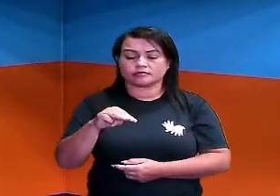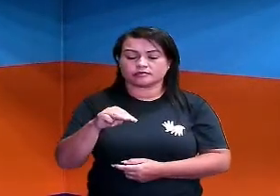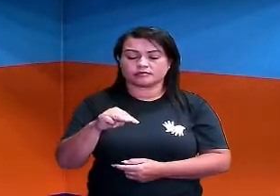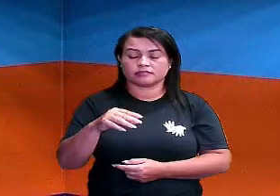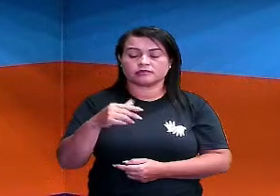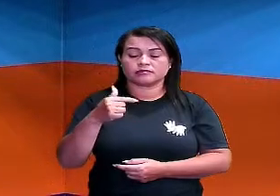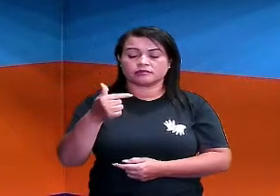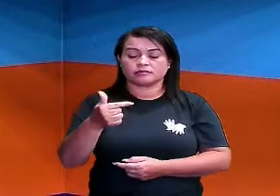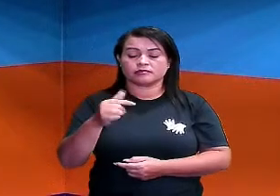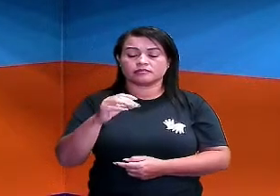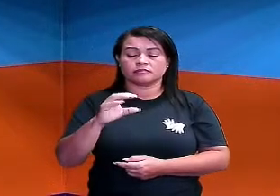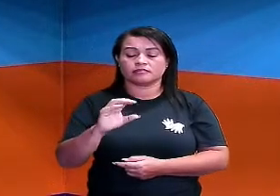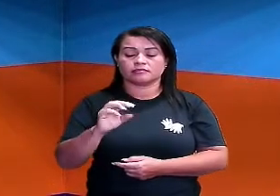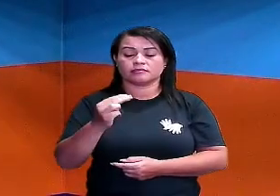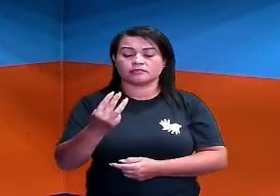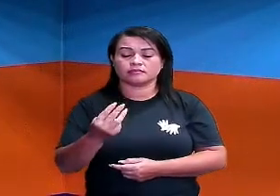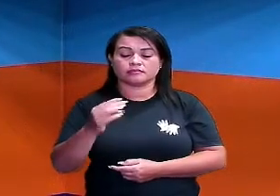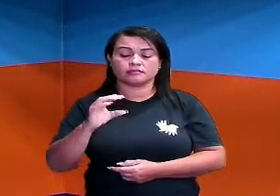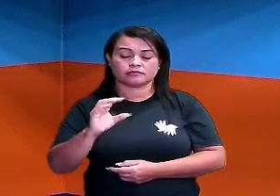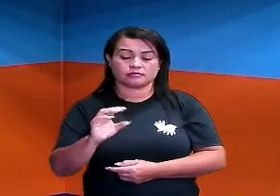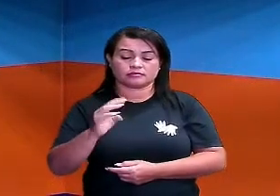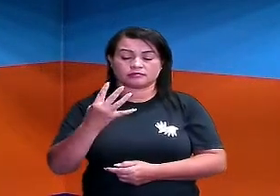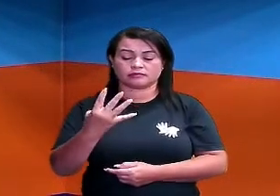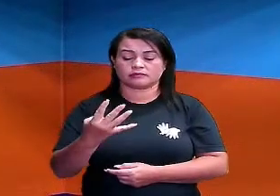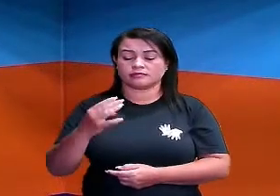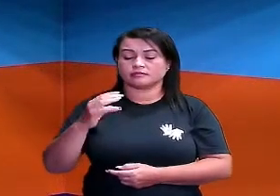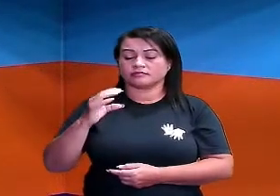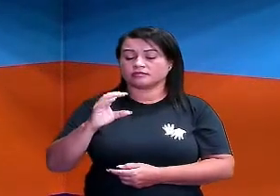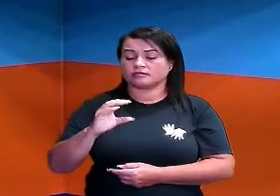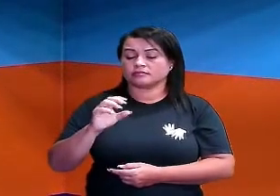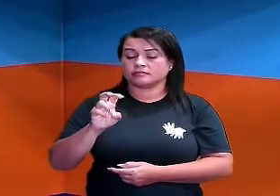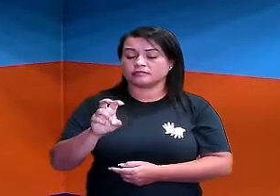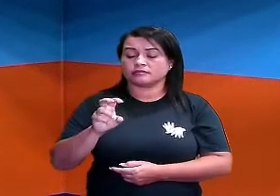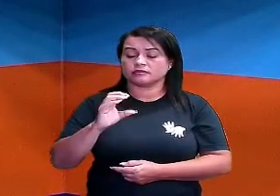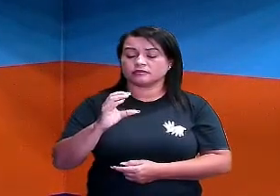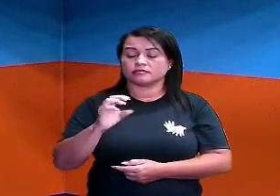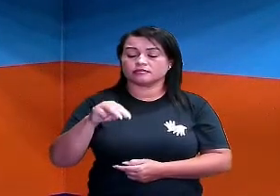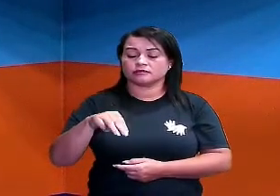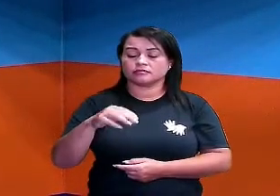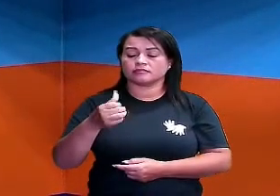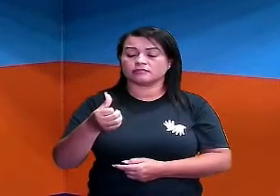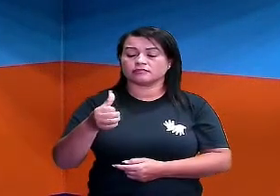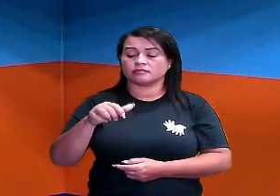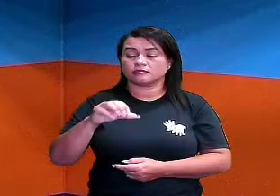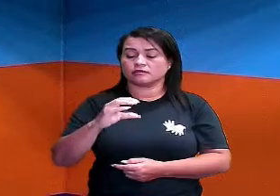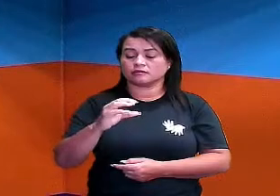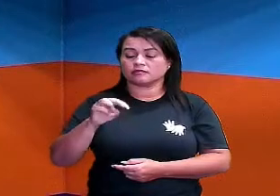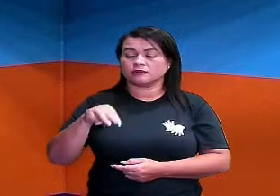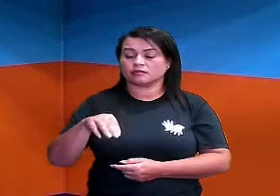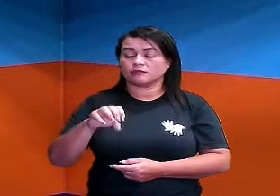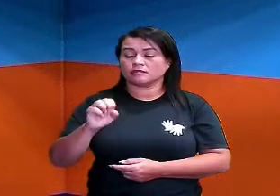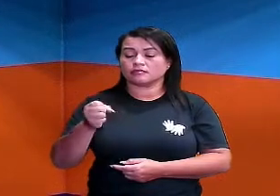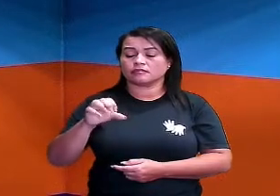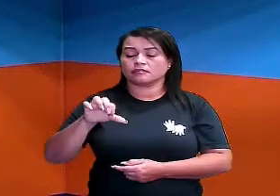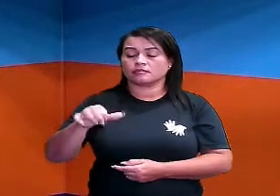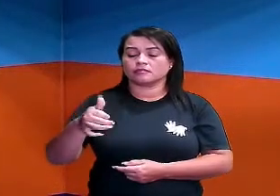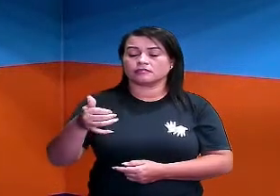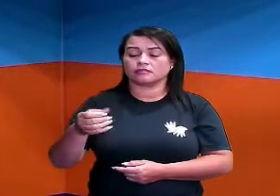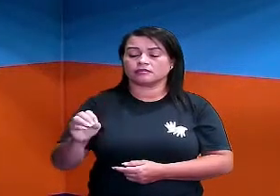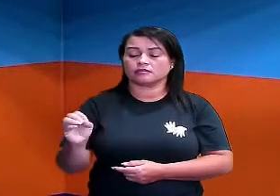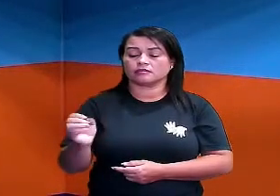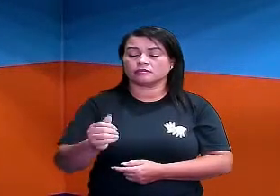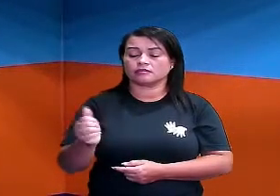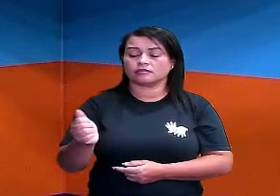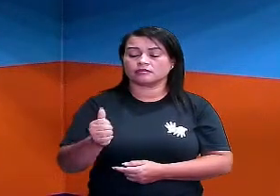tenho 2 centímetros, 3 centímetros, 4, 5, 6, 7, 8, 9,